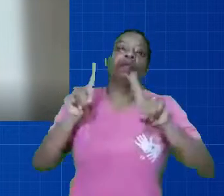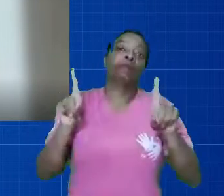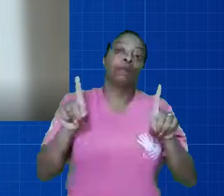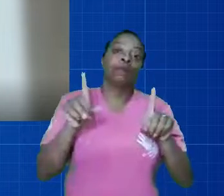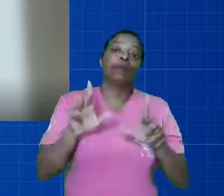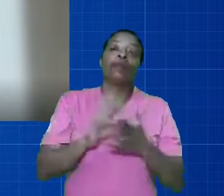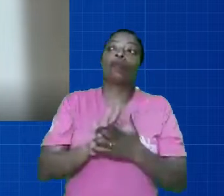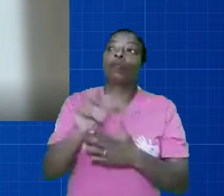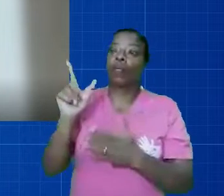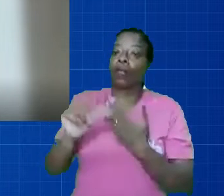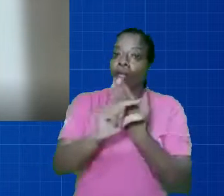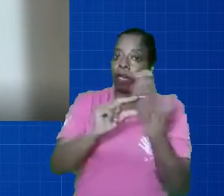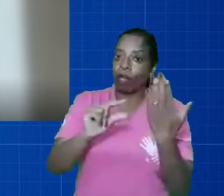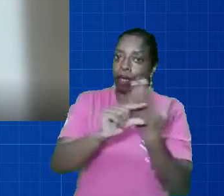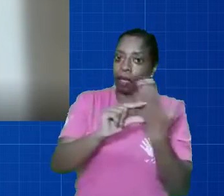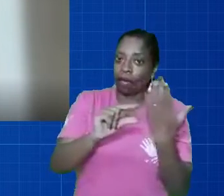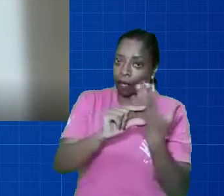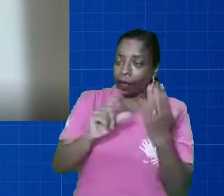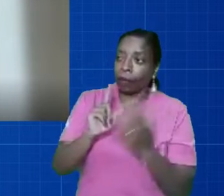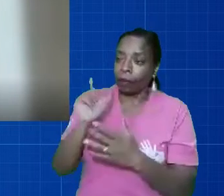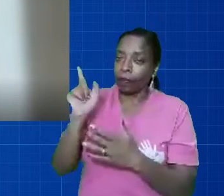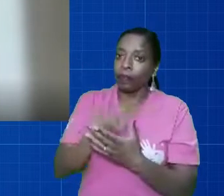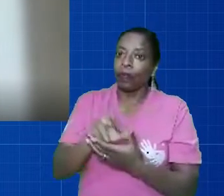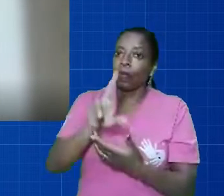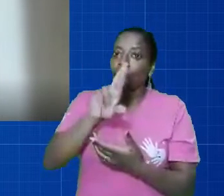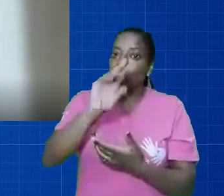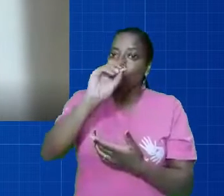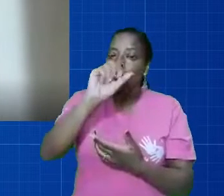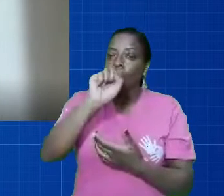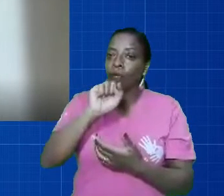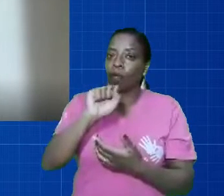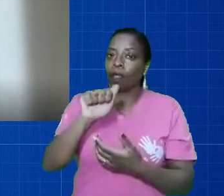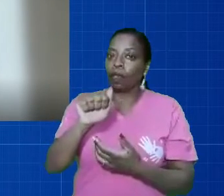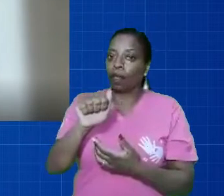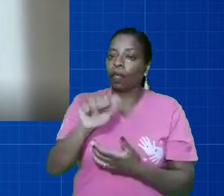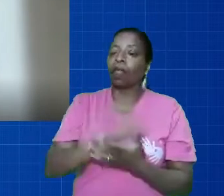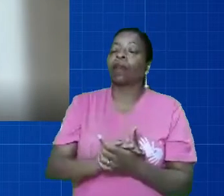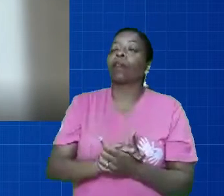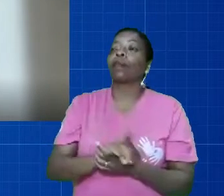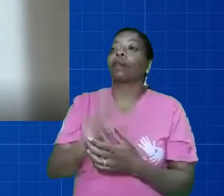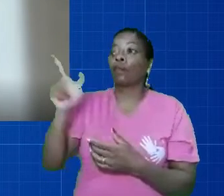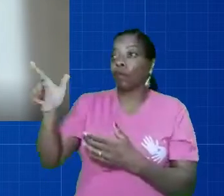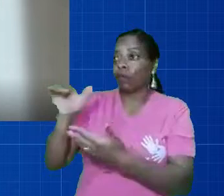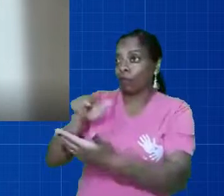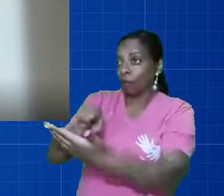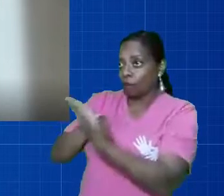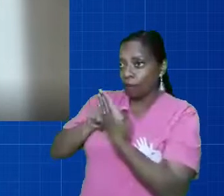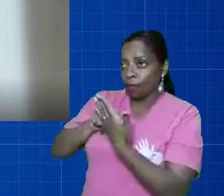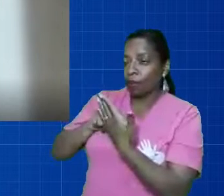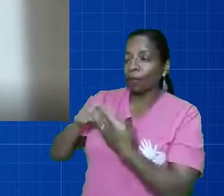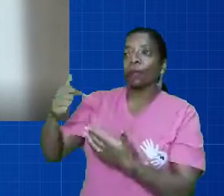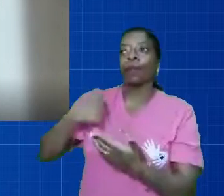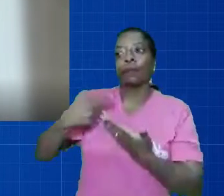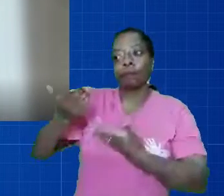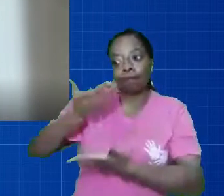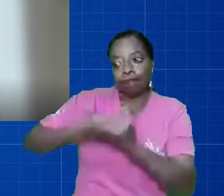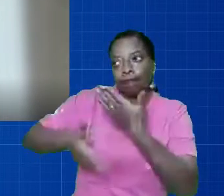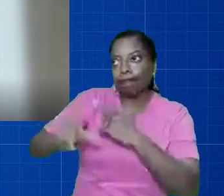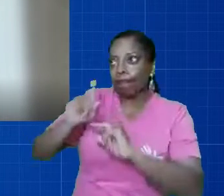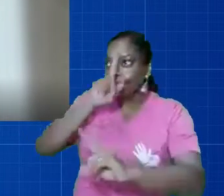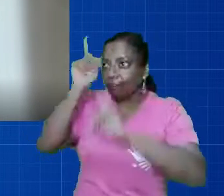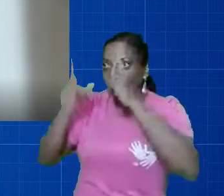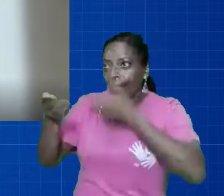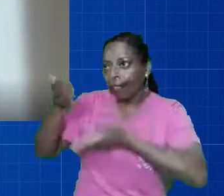autora, a Yavel Berg, você mesmo me apresentou e a partir dessa pesquisa a gente trocou muitas ideias,